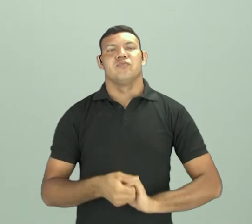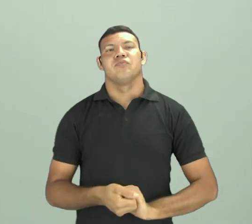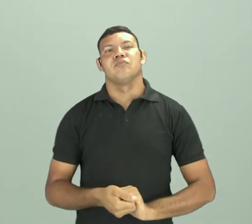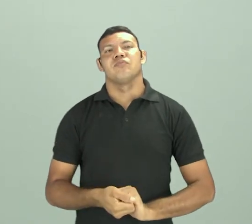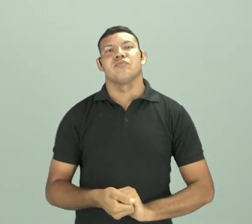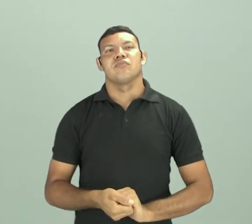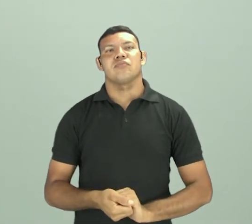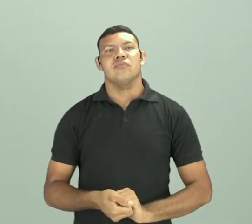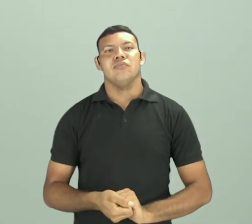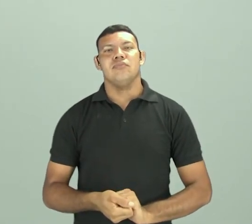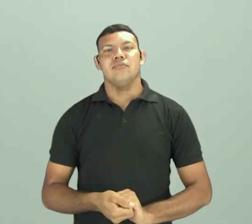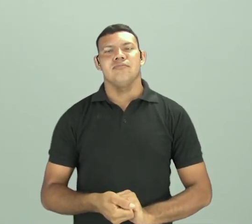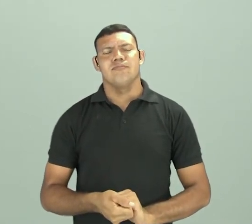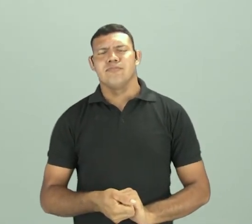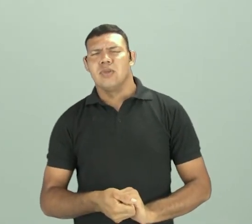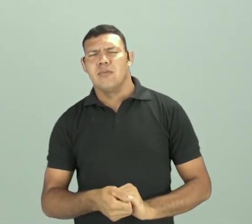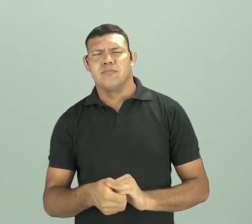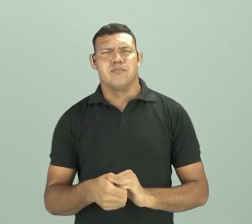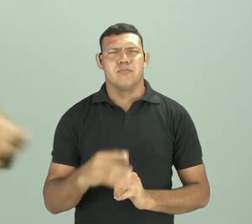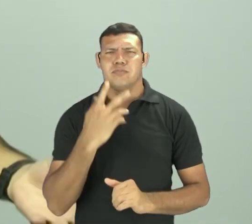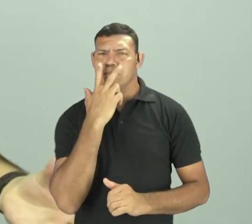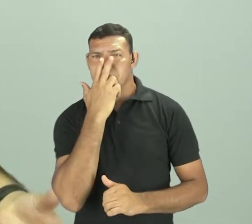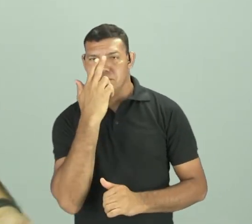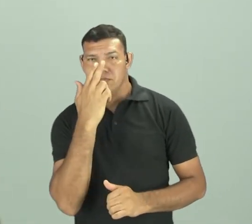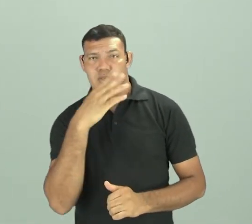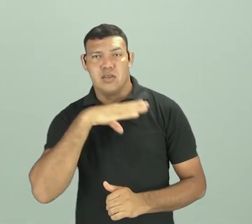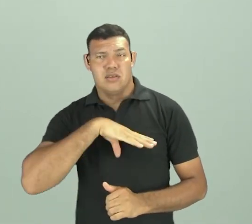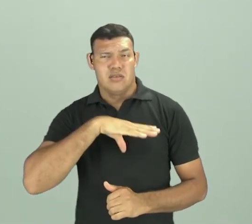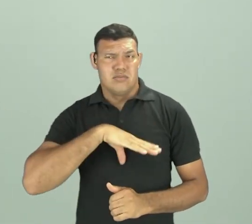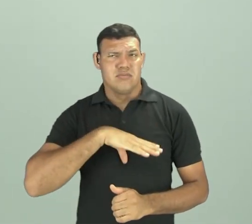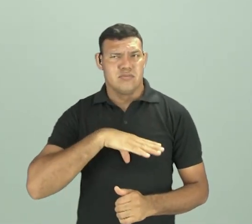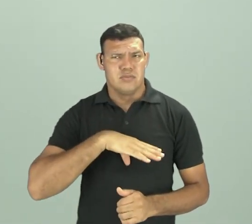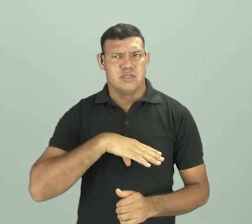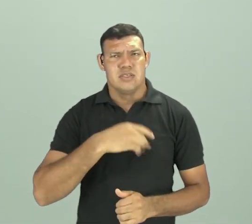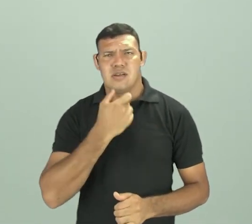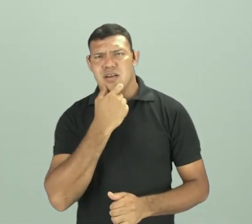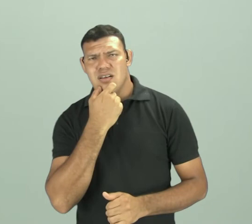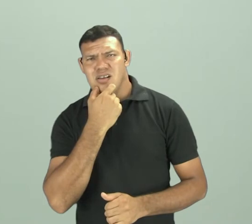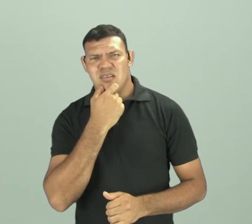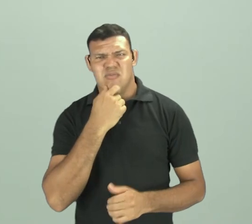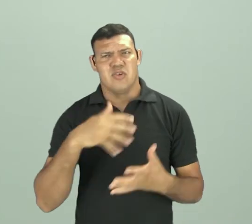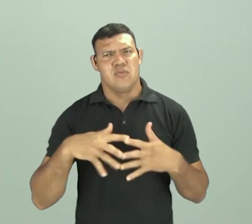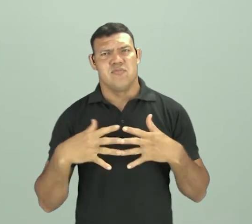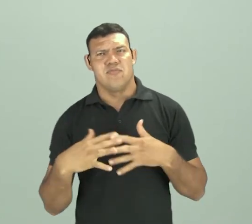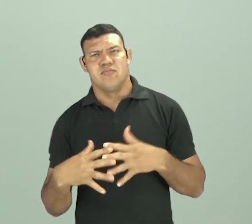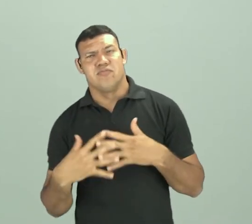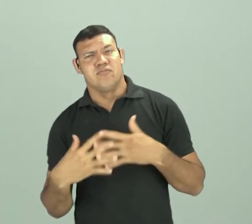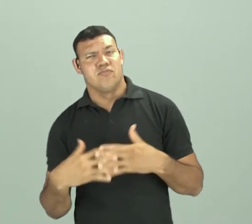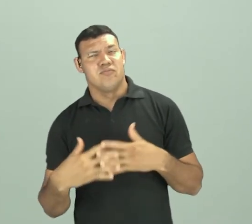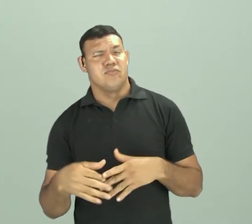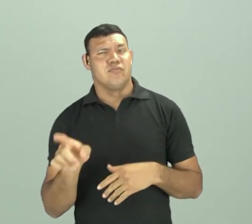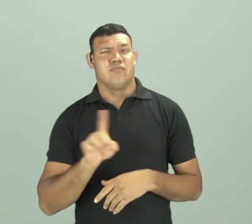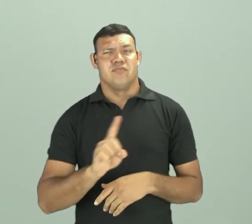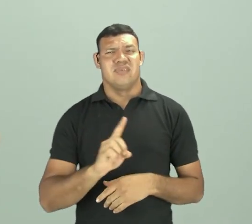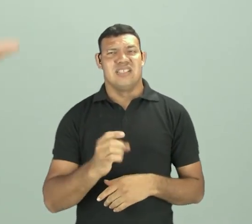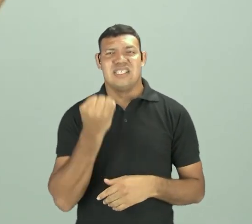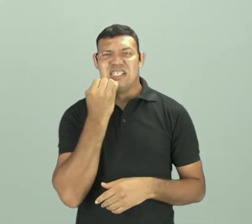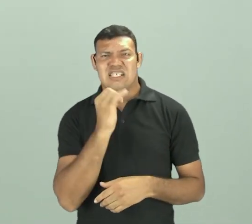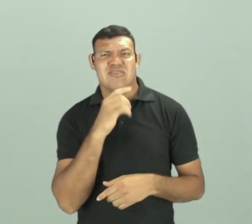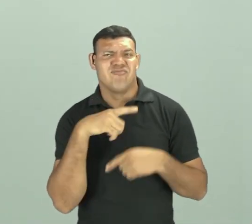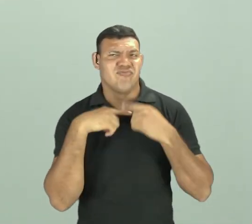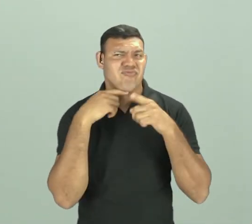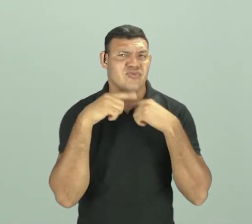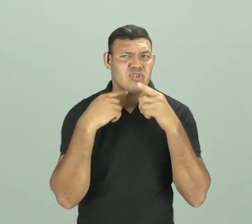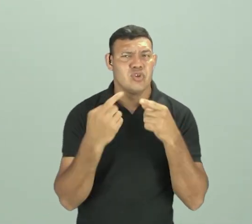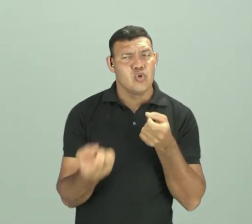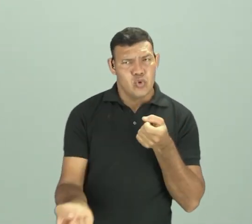semelhante ao português, ok? Assim como no inglês, voz passiva no português, nada muito complicado aqui. Se não entenderam muito bem,